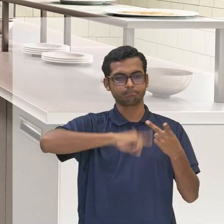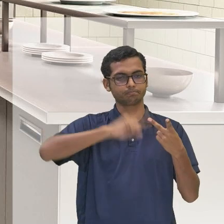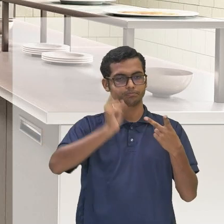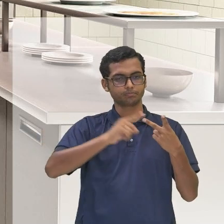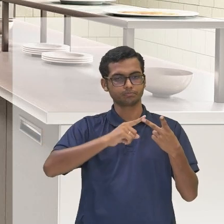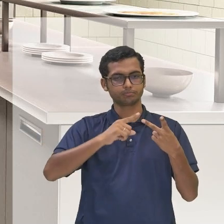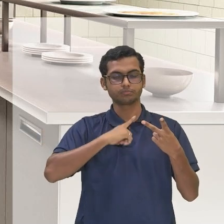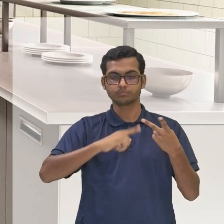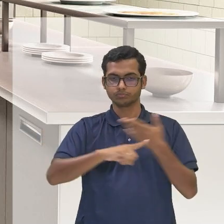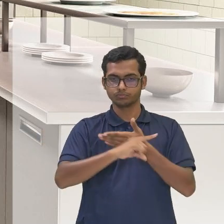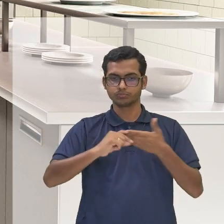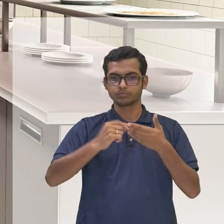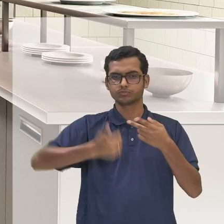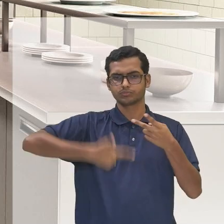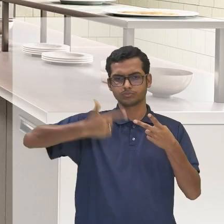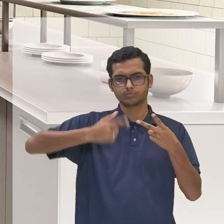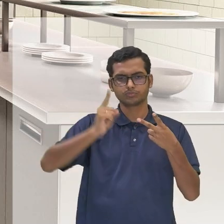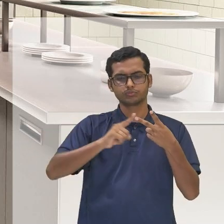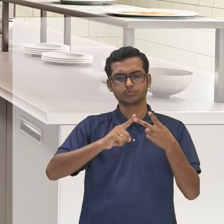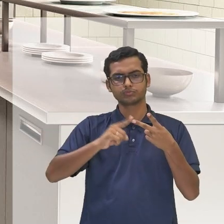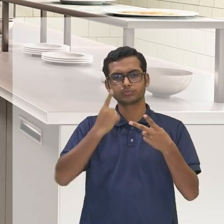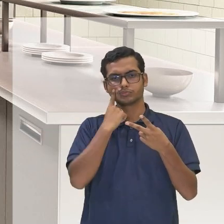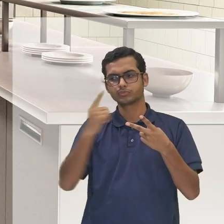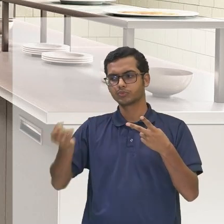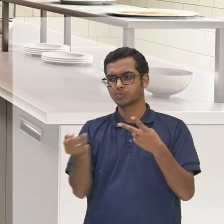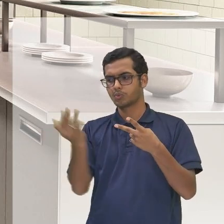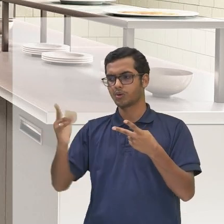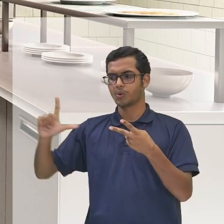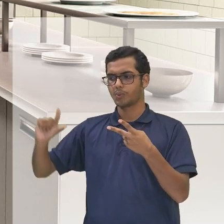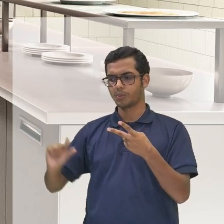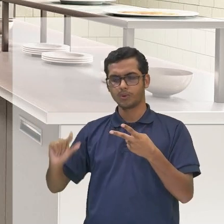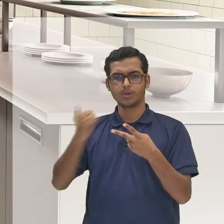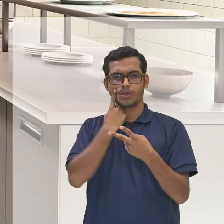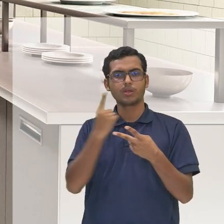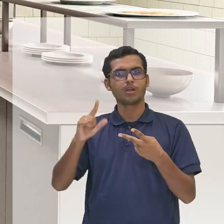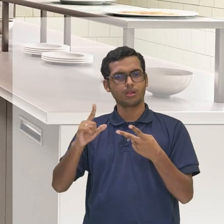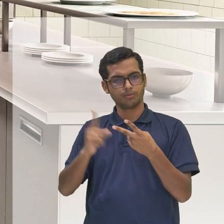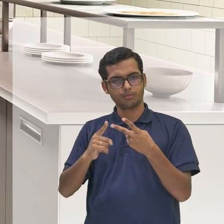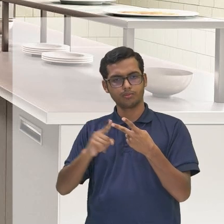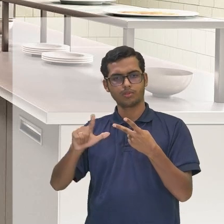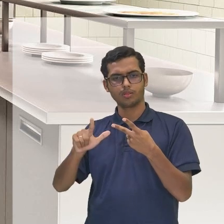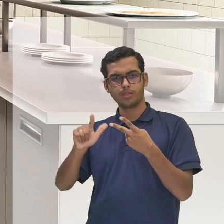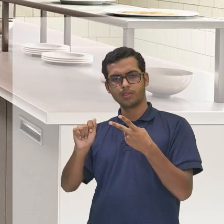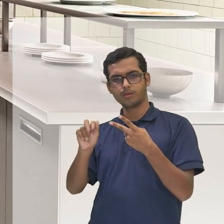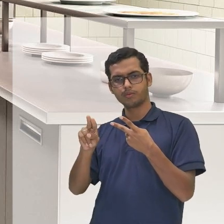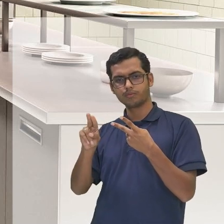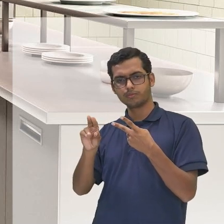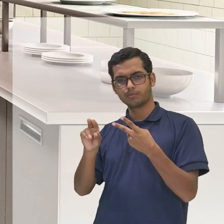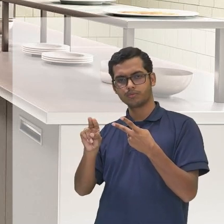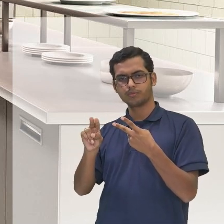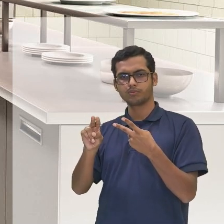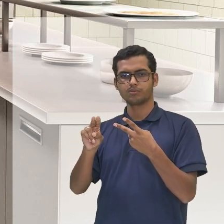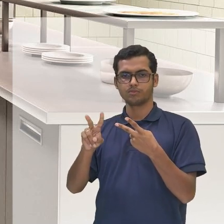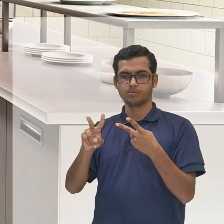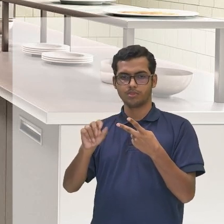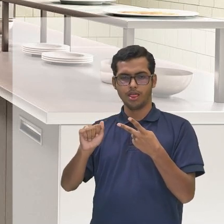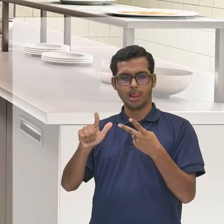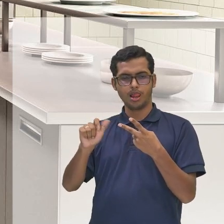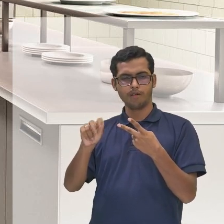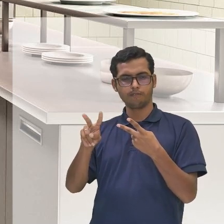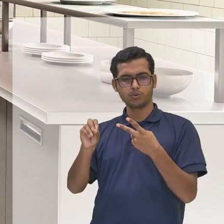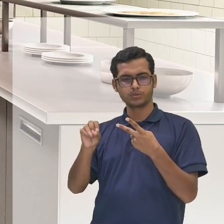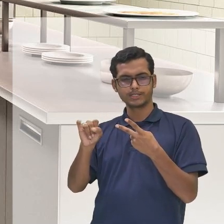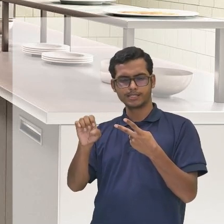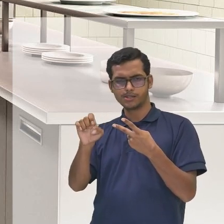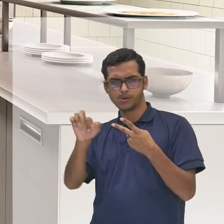exemplo, quando você num bolo coloca um excesso de farinha, né, pode deixar o bolo